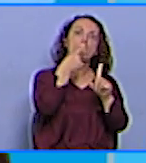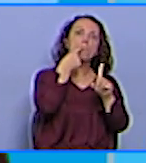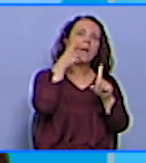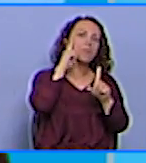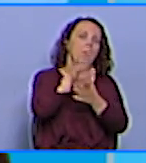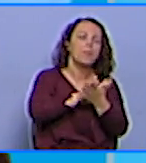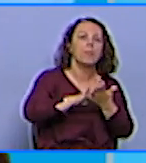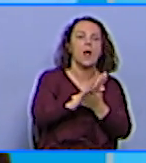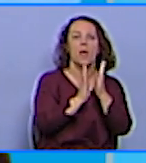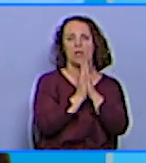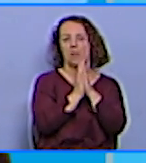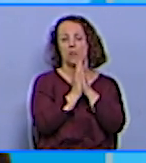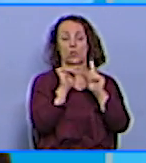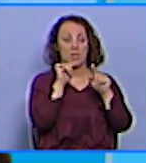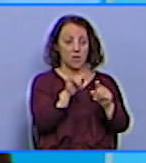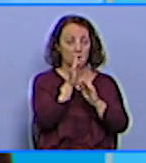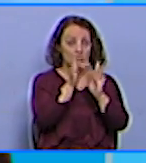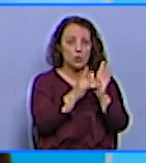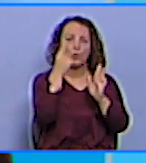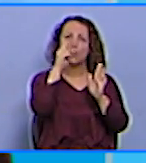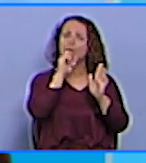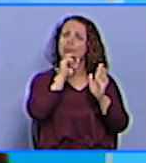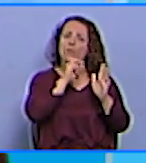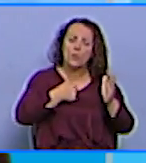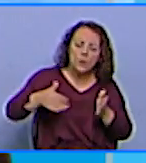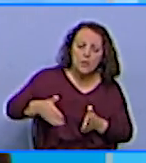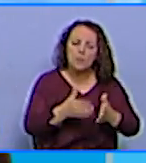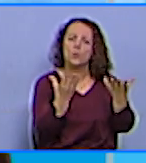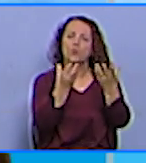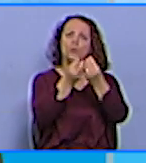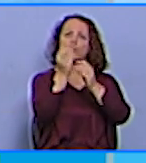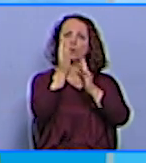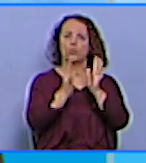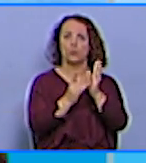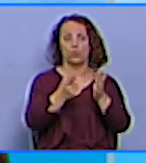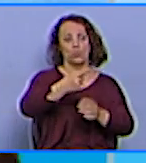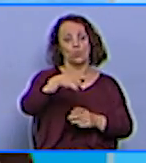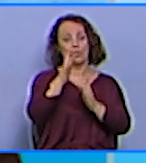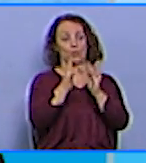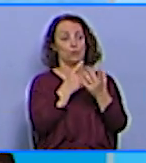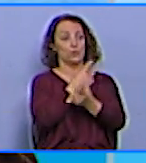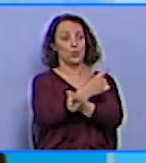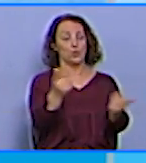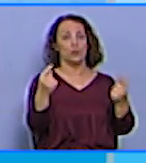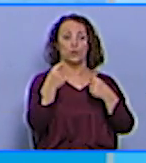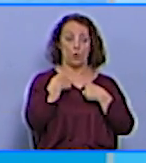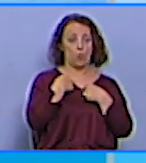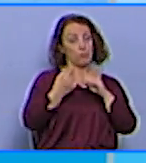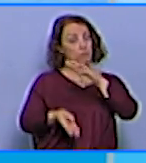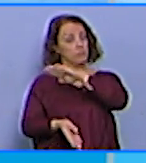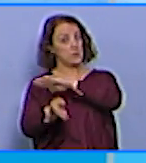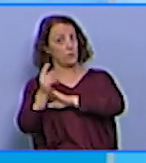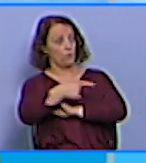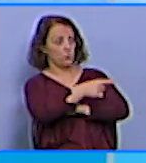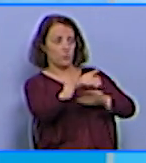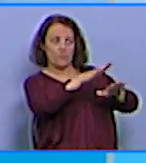neste caminho com Jesus, do qual nós somos também herdeiros. Como Jesus diz, vou partir, mas vocês ficam